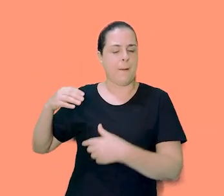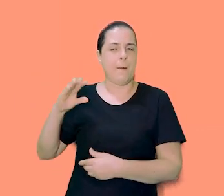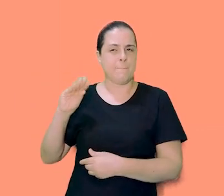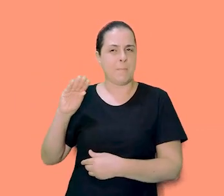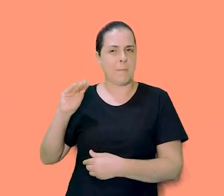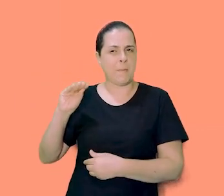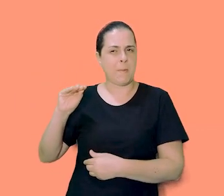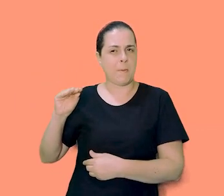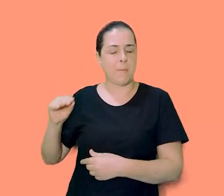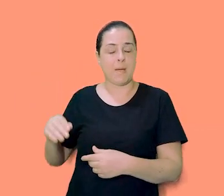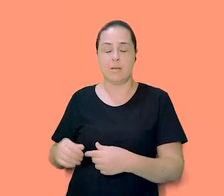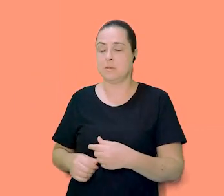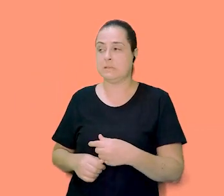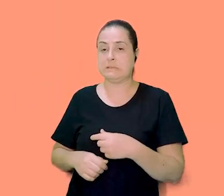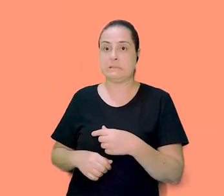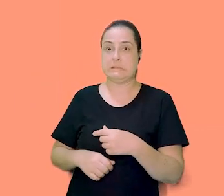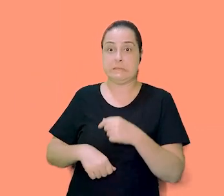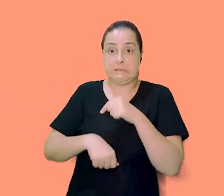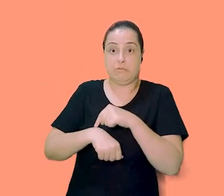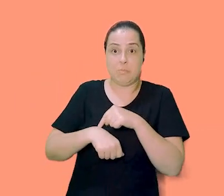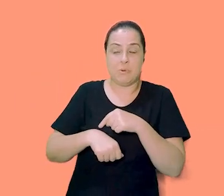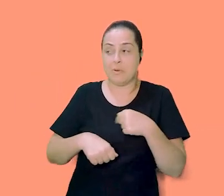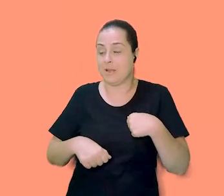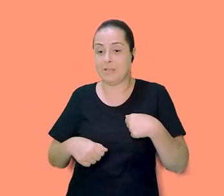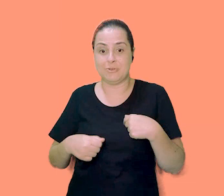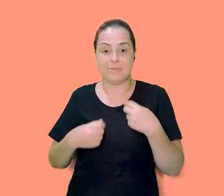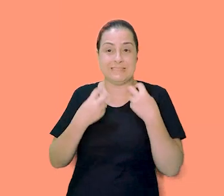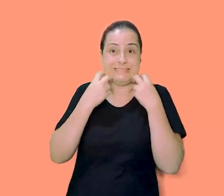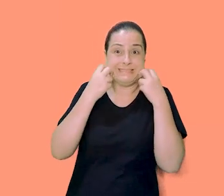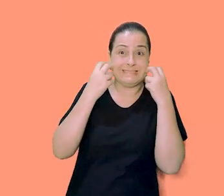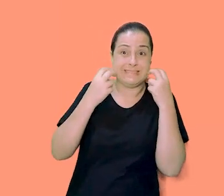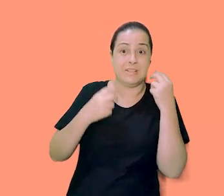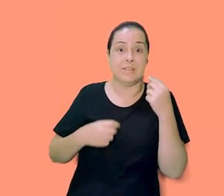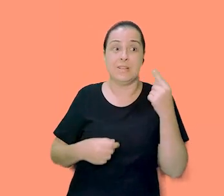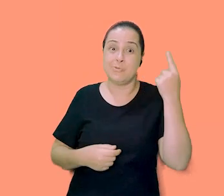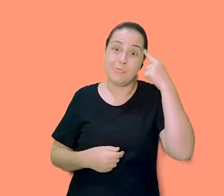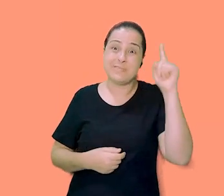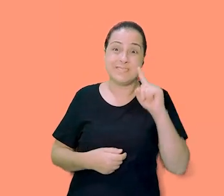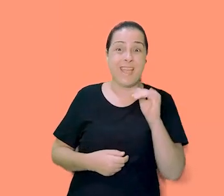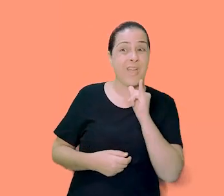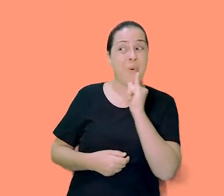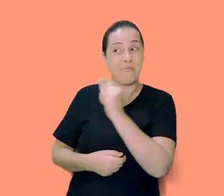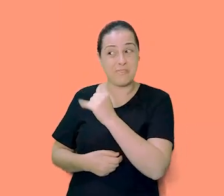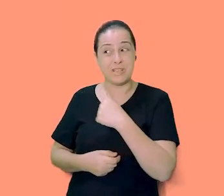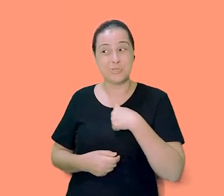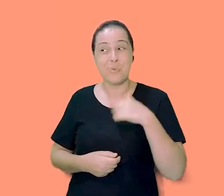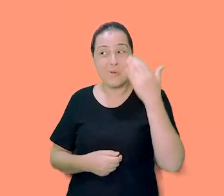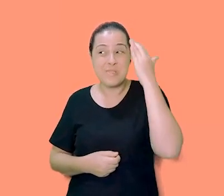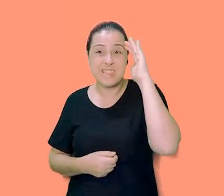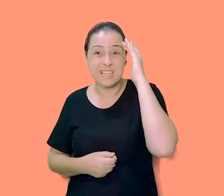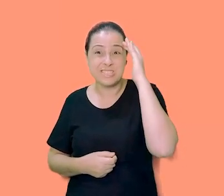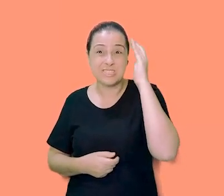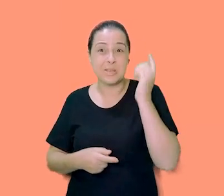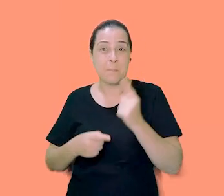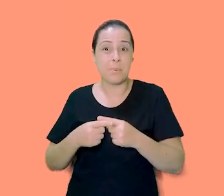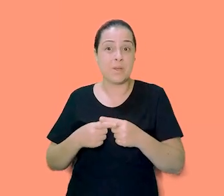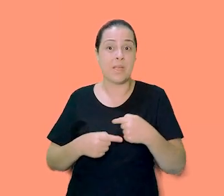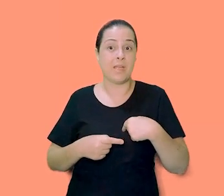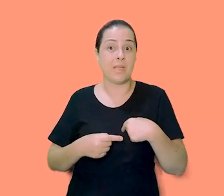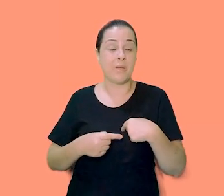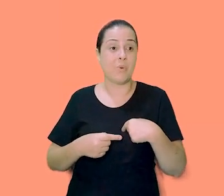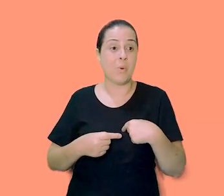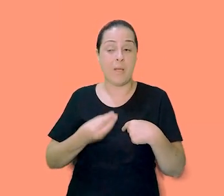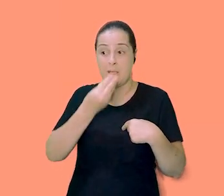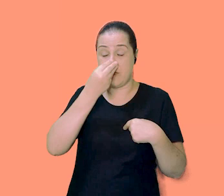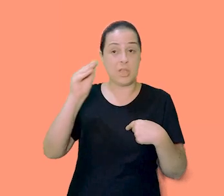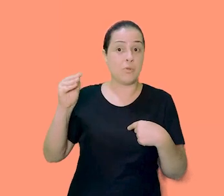íntima demais. Eu chegou uma hora que eu não sabia, assim, se eu avisava para ela que eu estava entendendo a conversa. Porque eu também não conseguia ignorar,